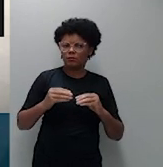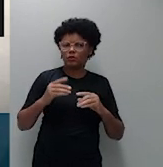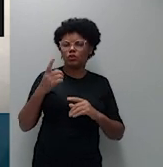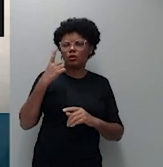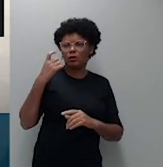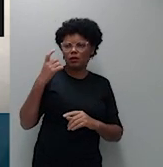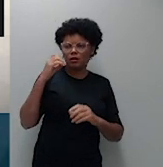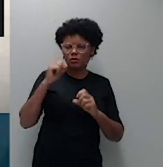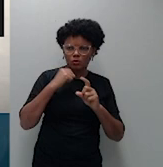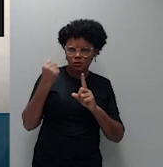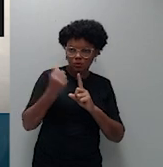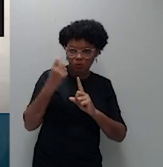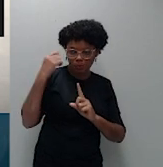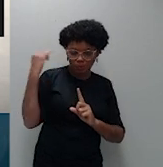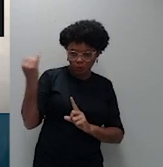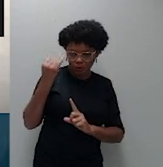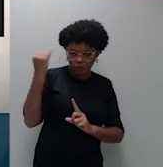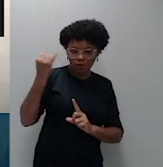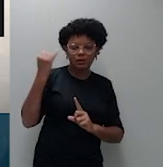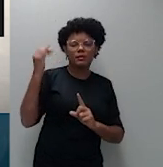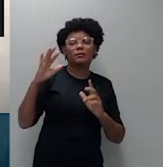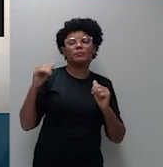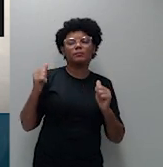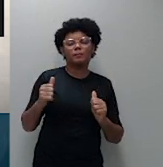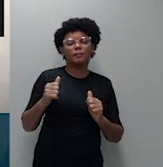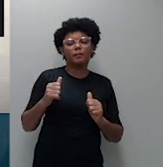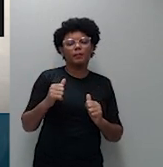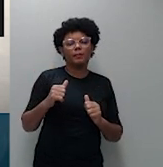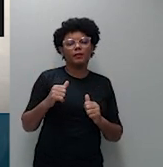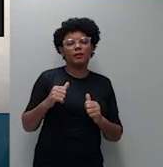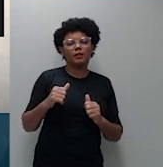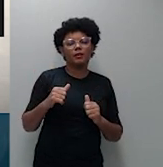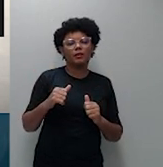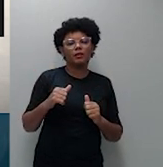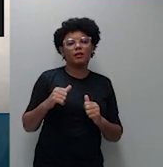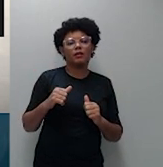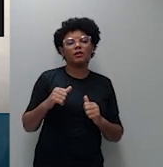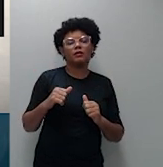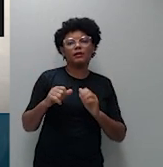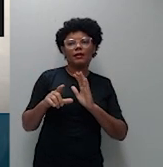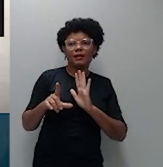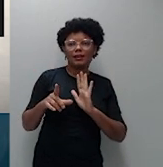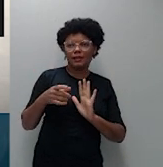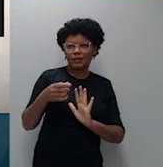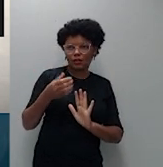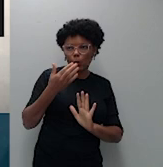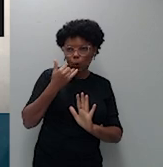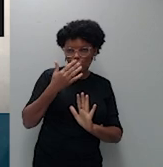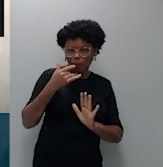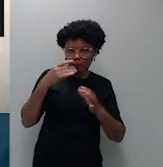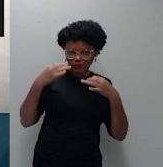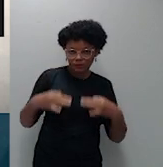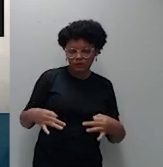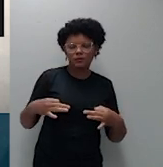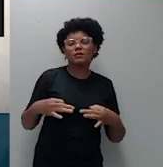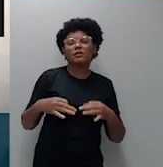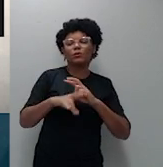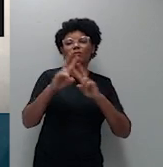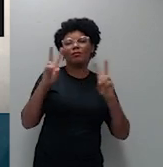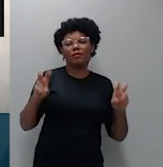relevância do bem jurídico tutelado direito humano a Alimentação adequada pertinência temática demonstrado